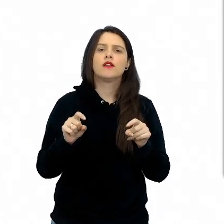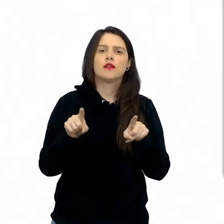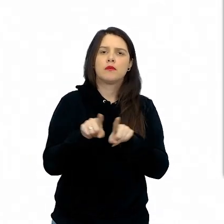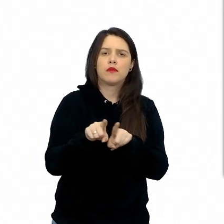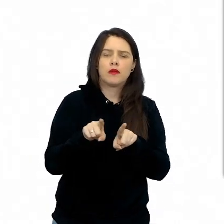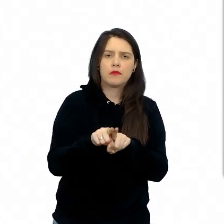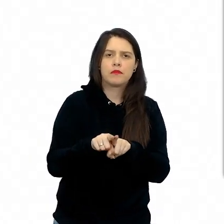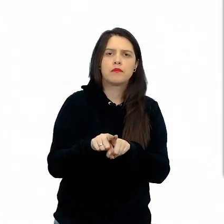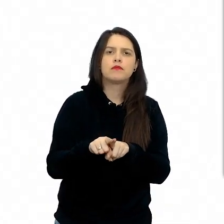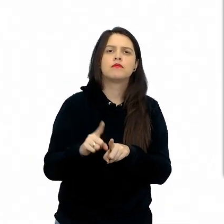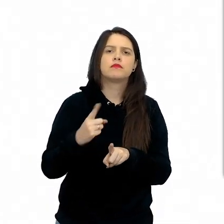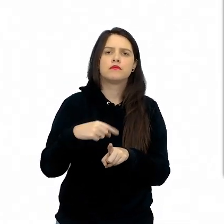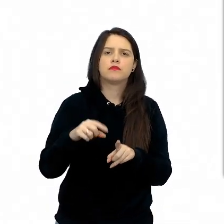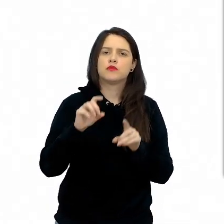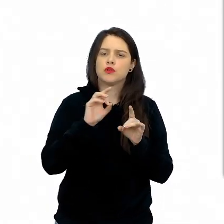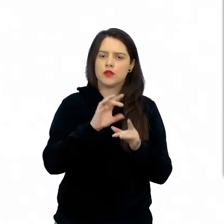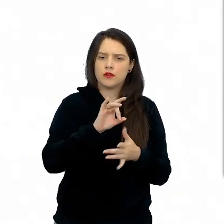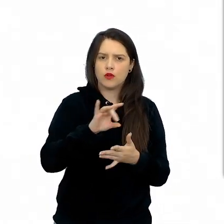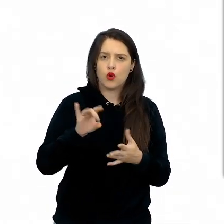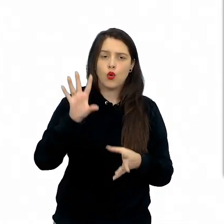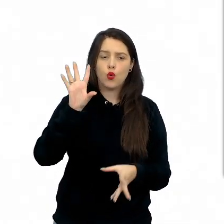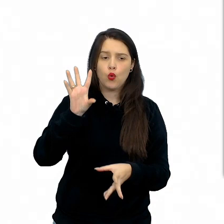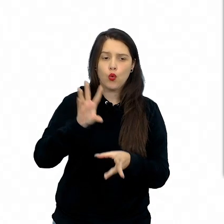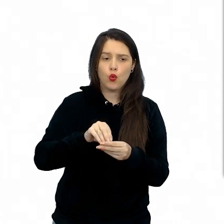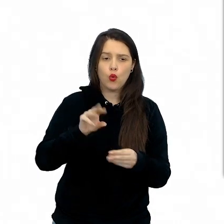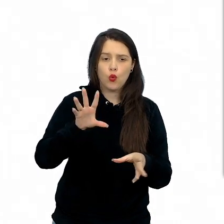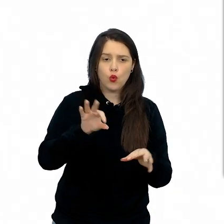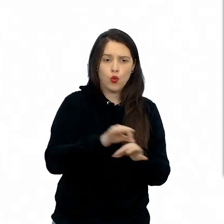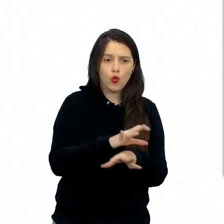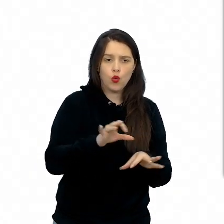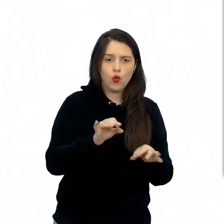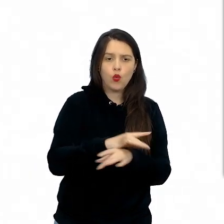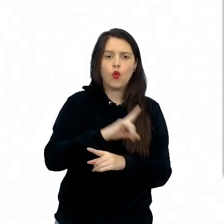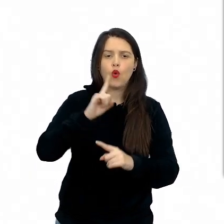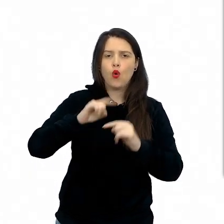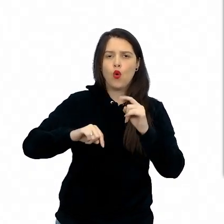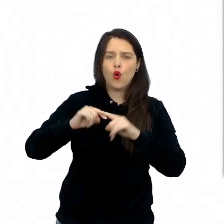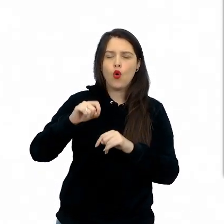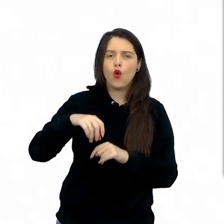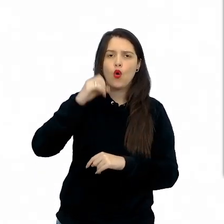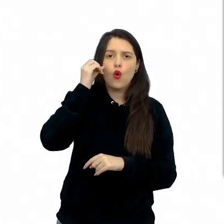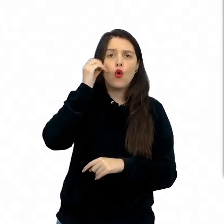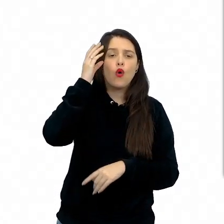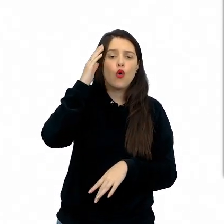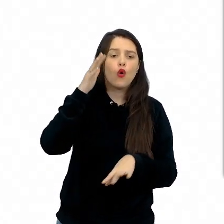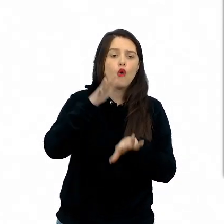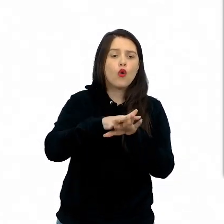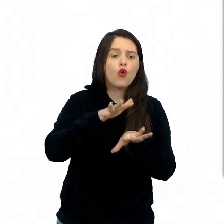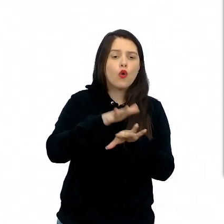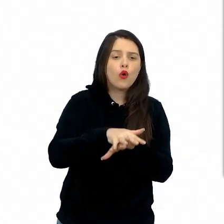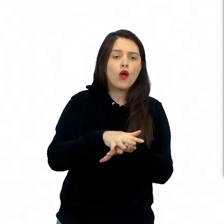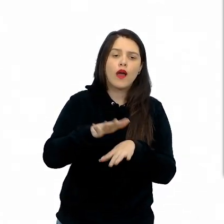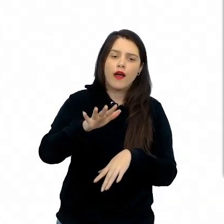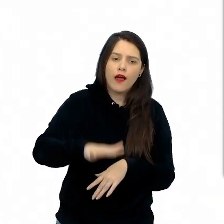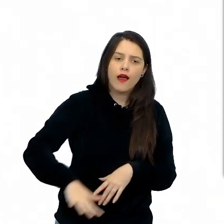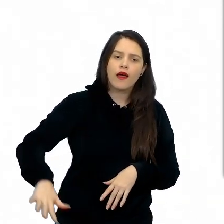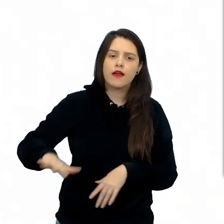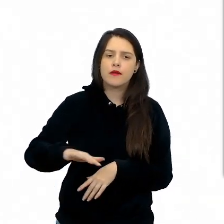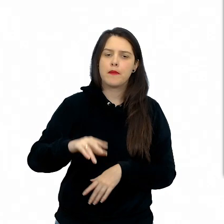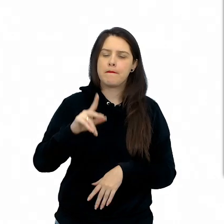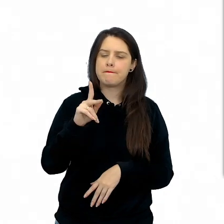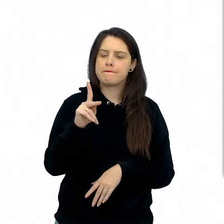aí, né, nós temos em destaque o concluir. E o objeto de conhecimento matemático é as